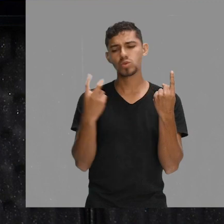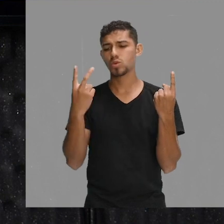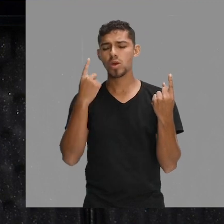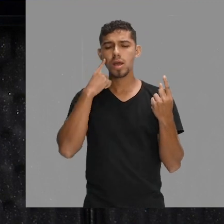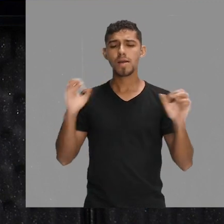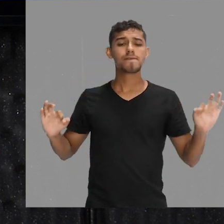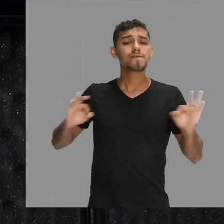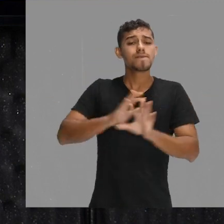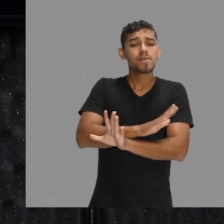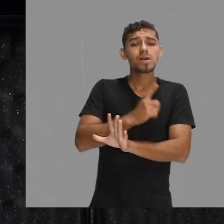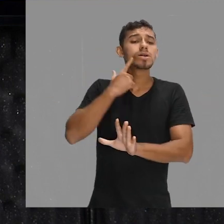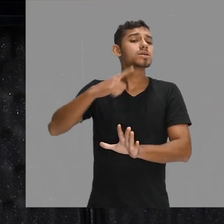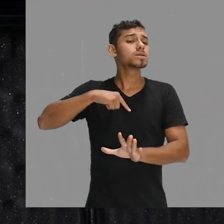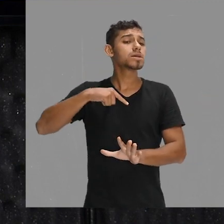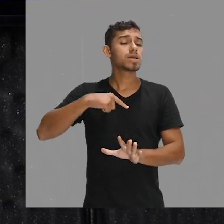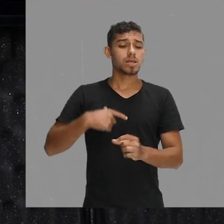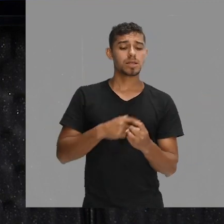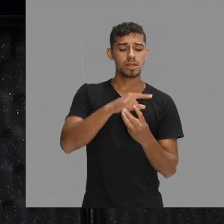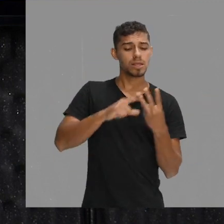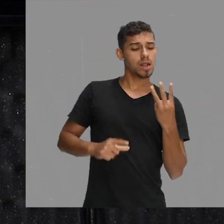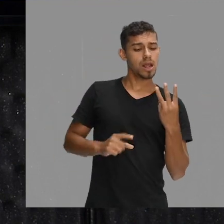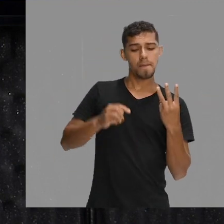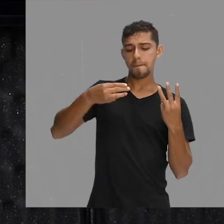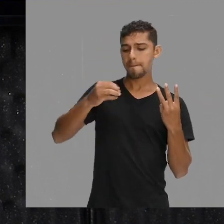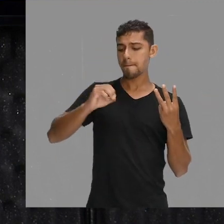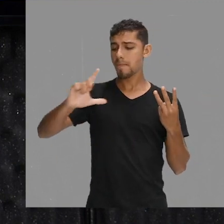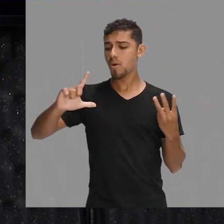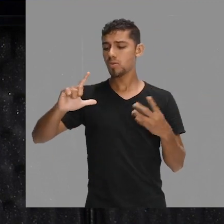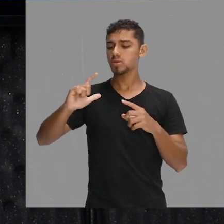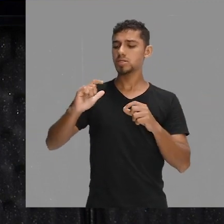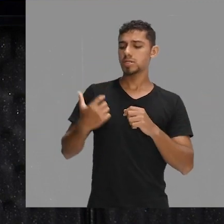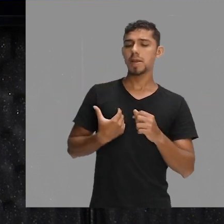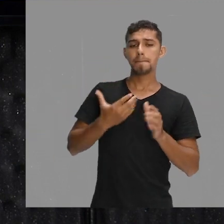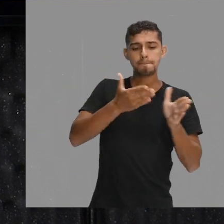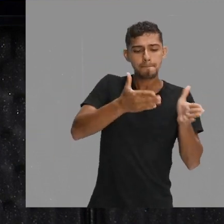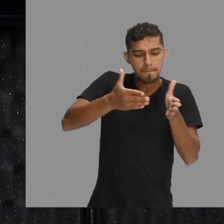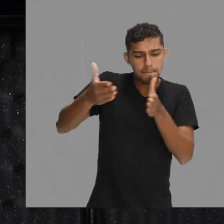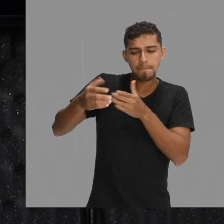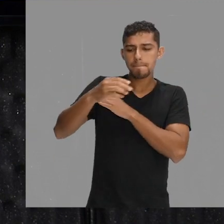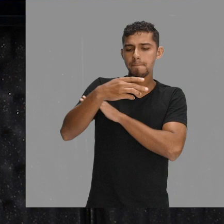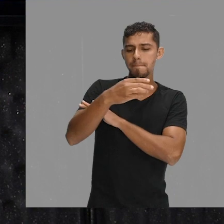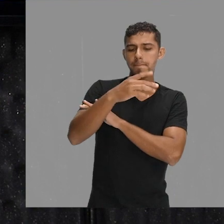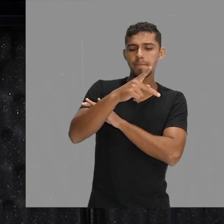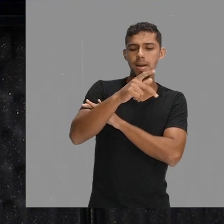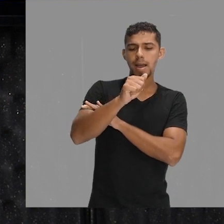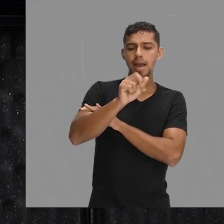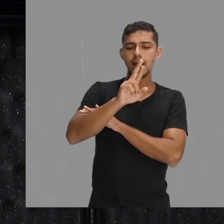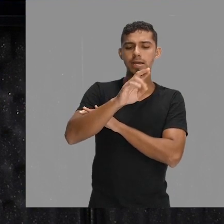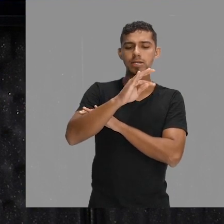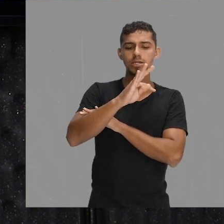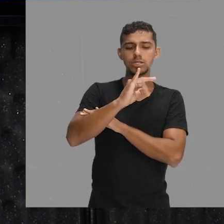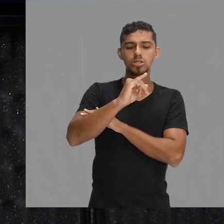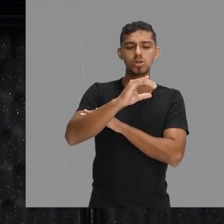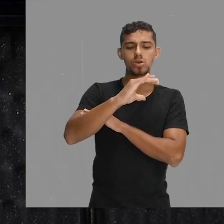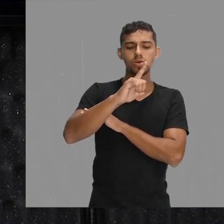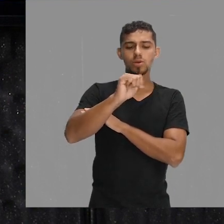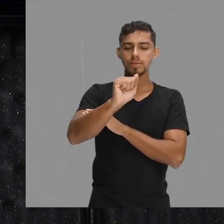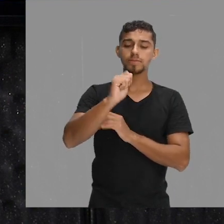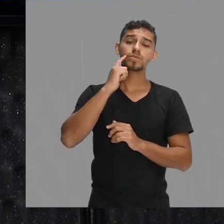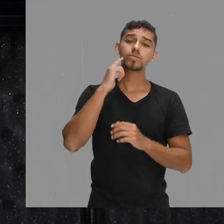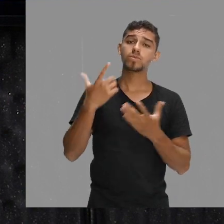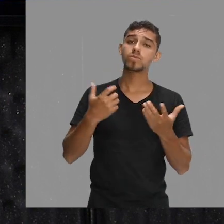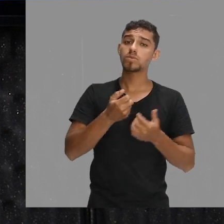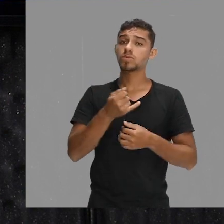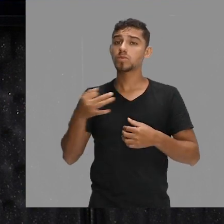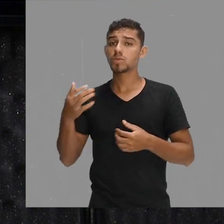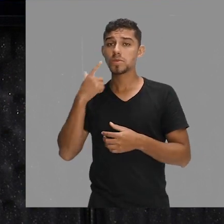ter 3 mols de partículas. E, para as propriedades qualitativas, o que interessa é a quantidade de